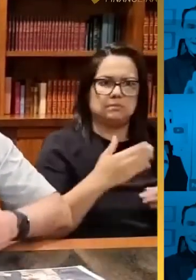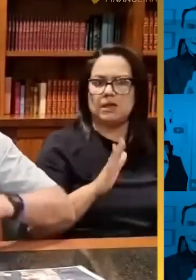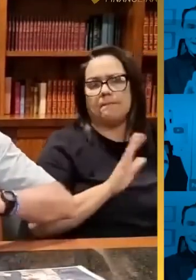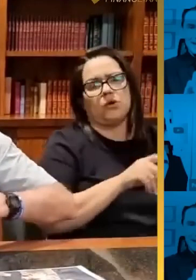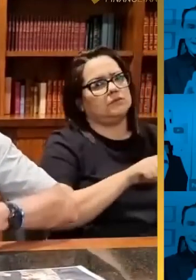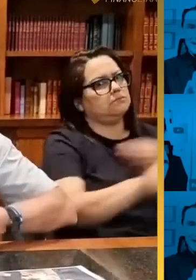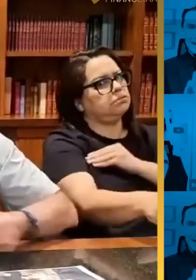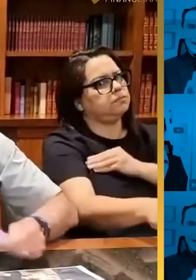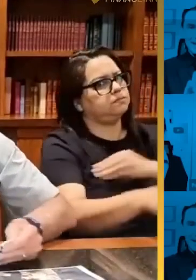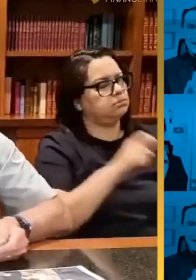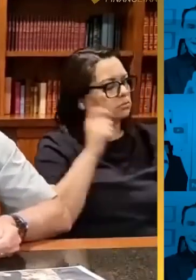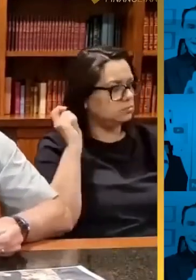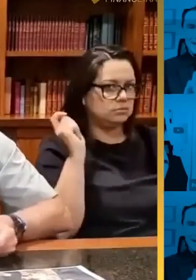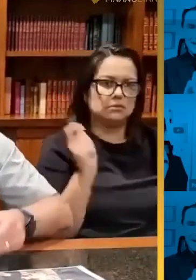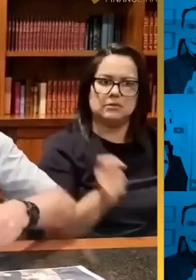Pelo amor de Deus.